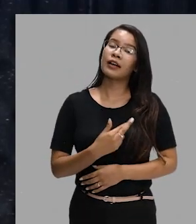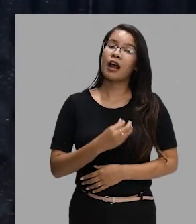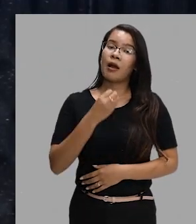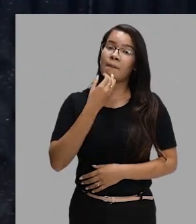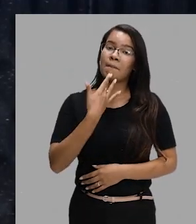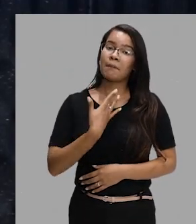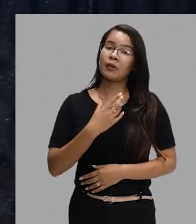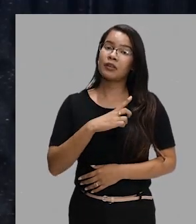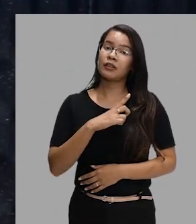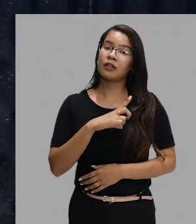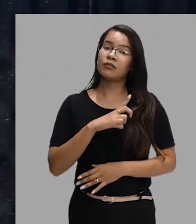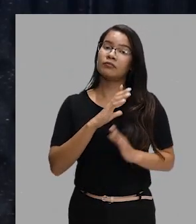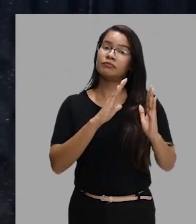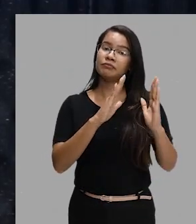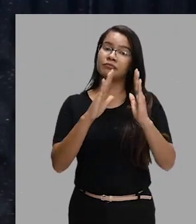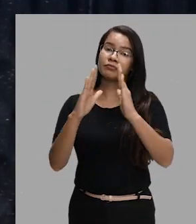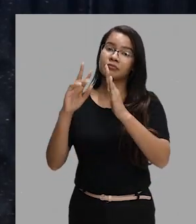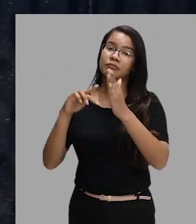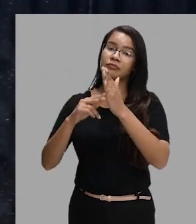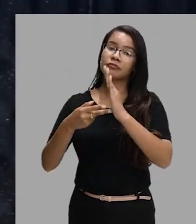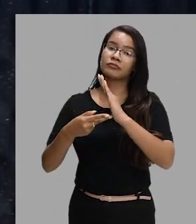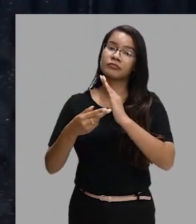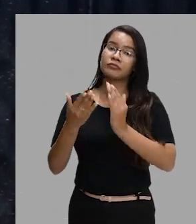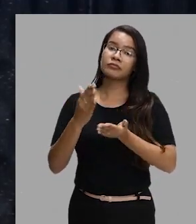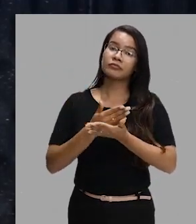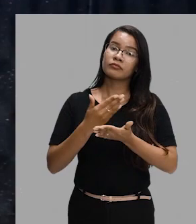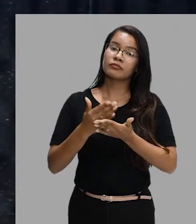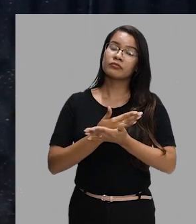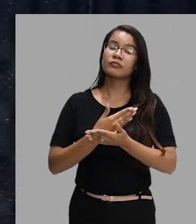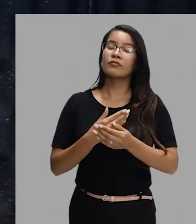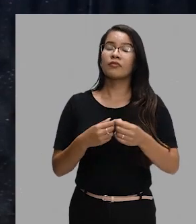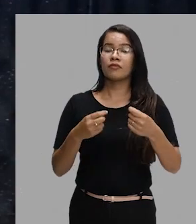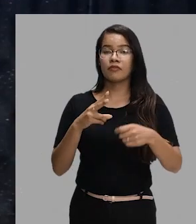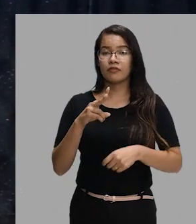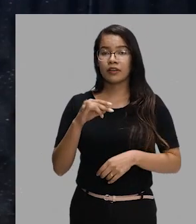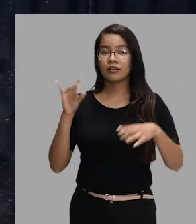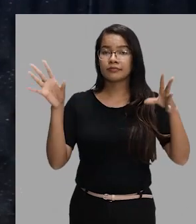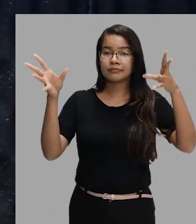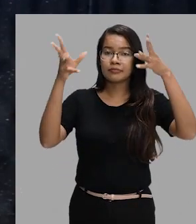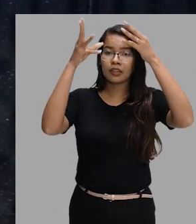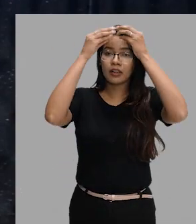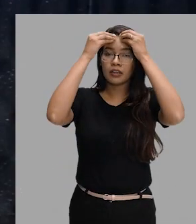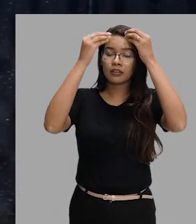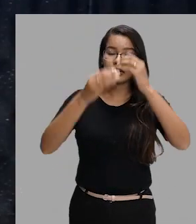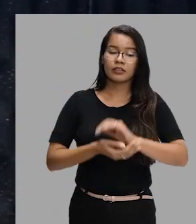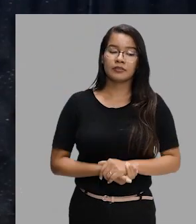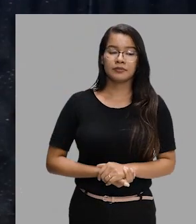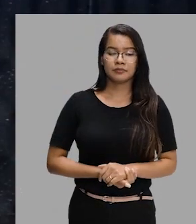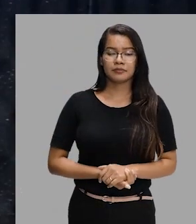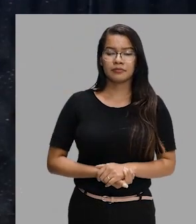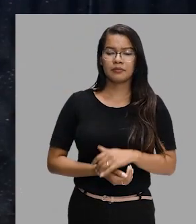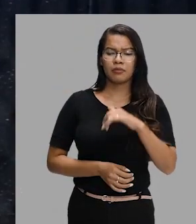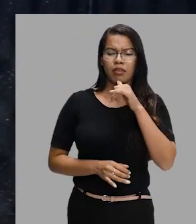você ter um dicionário porque você vai ampliando seu vocabulário, tá bom? Então, prantear, gente, não é chorar?